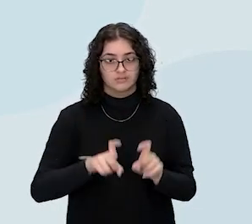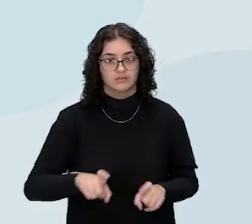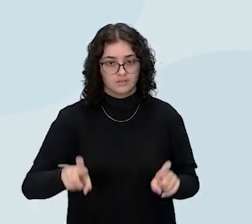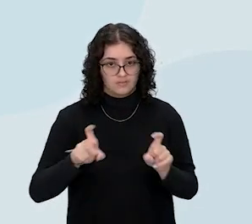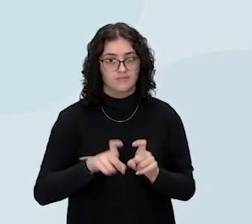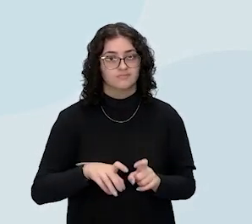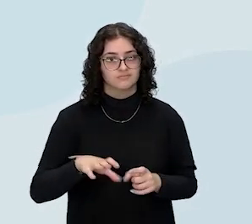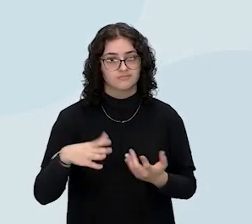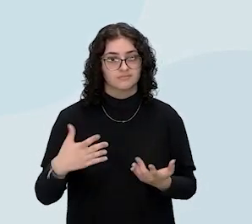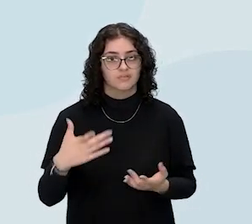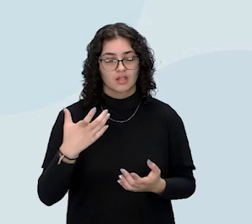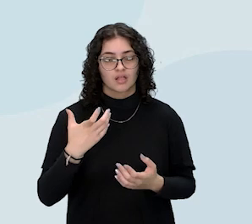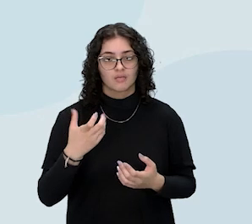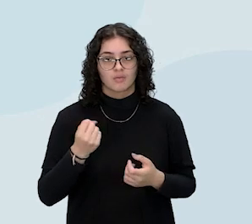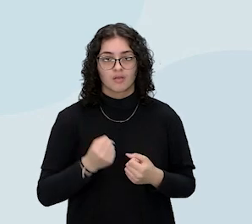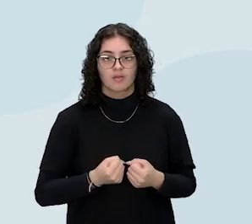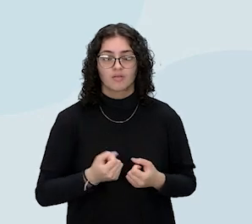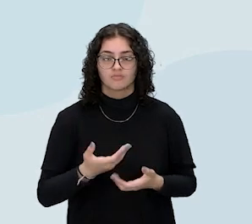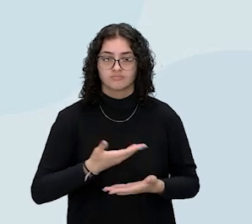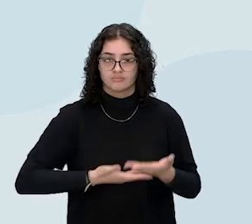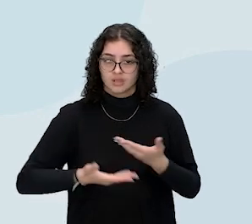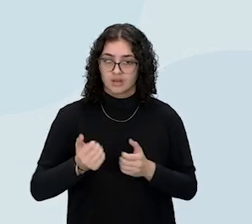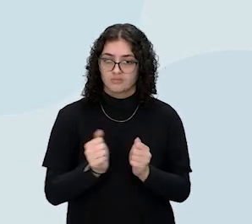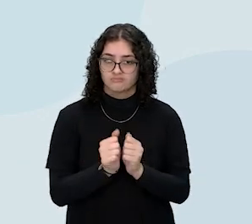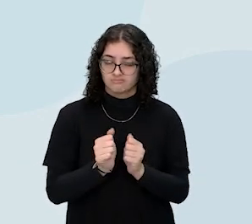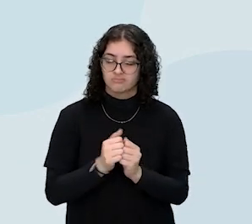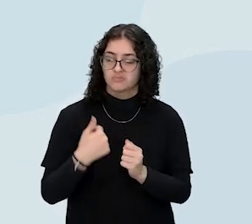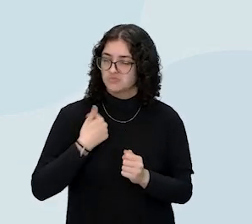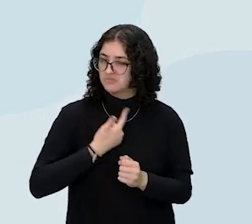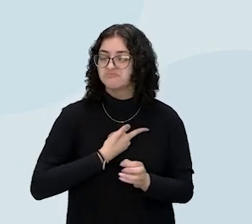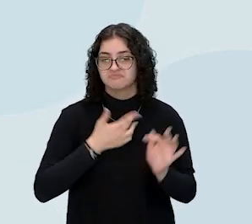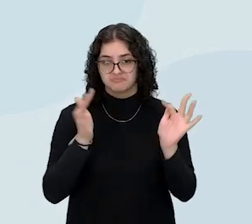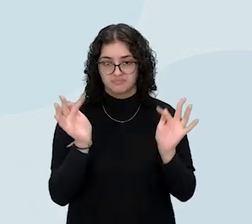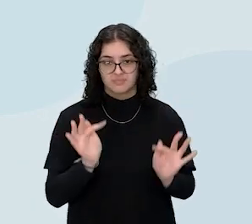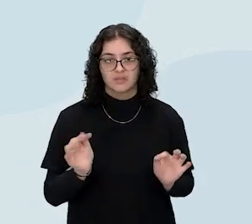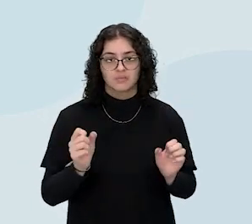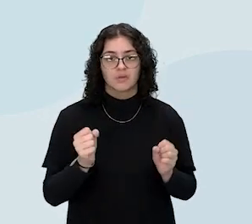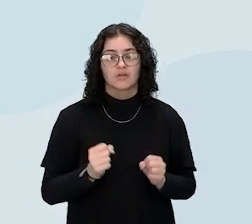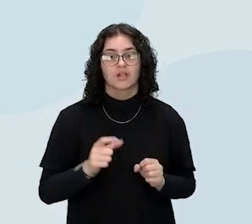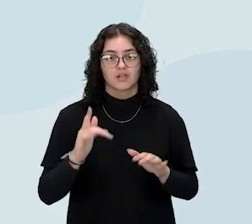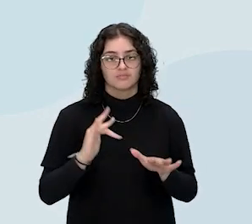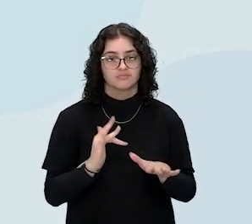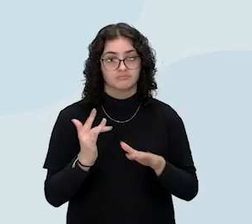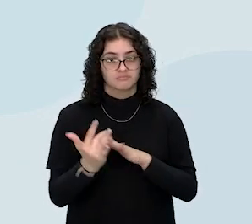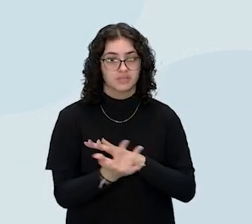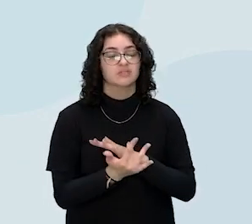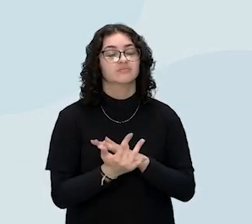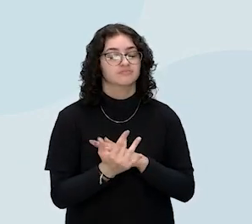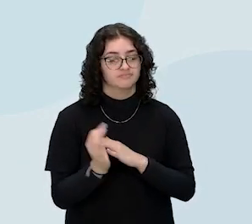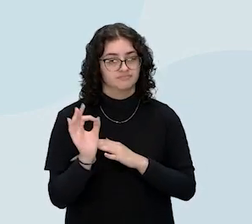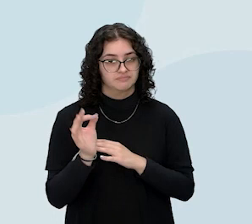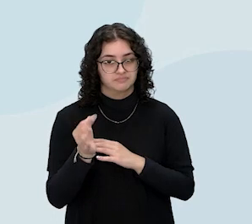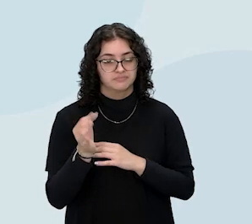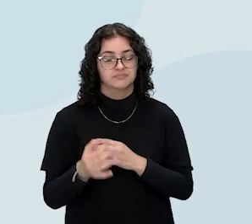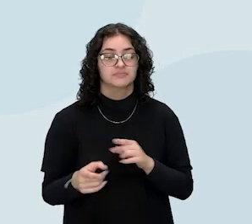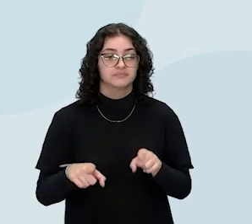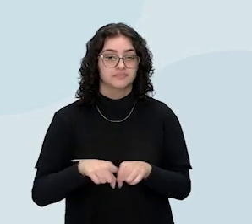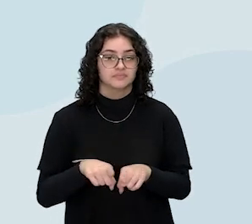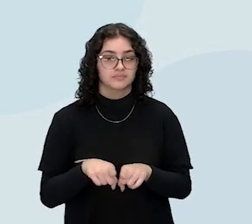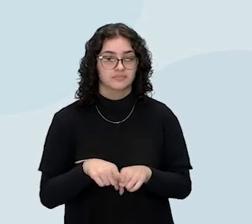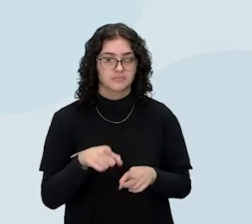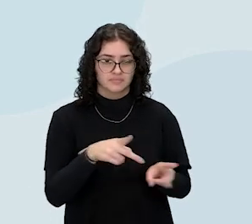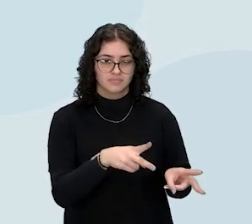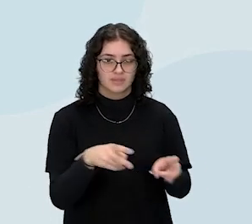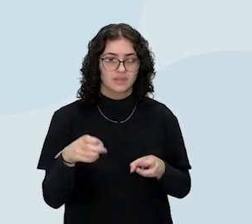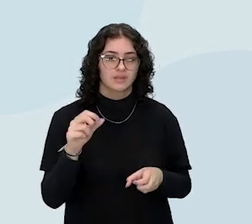Se vocês quiserem compartilhar com a gente vai ficar super feliz, é só marcar a gente nas redes sociais. Você também sabe